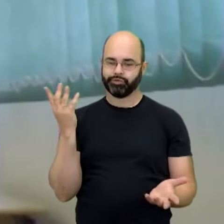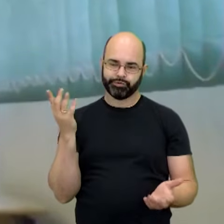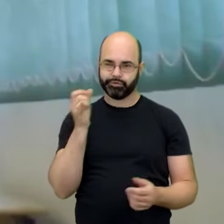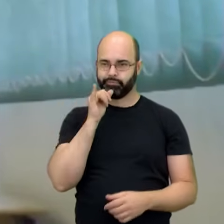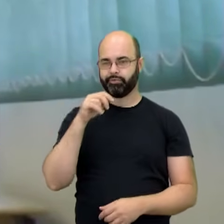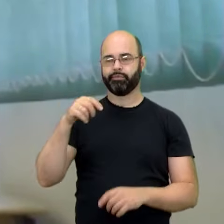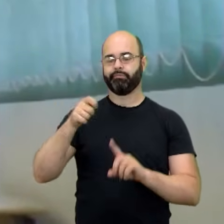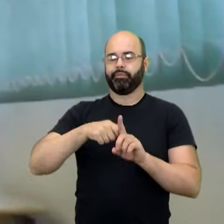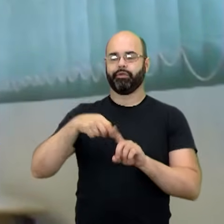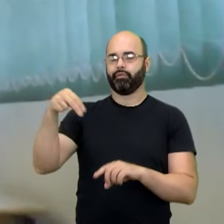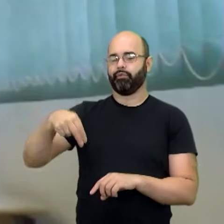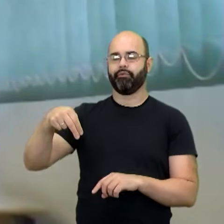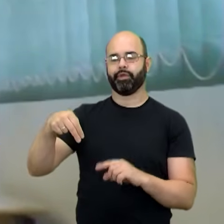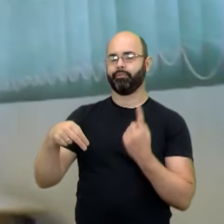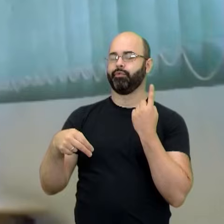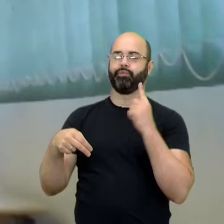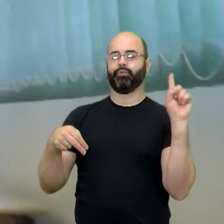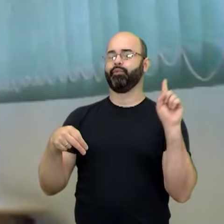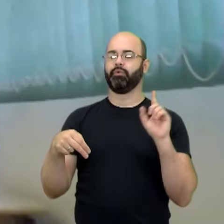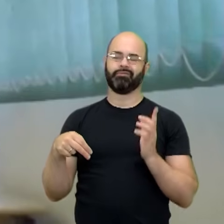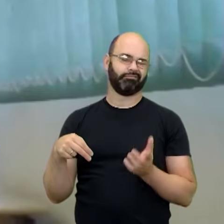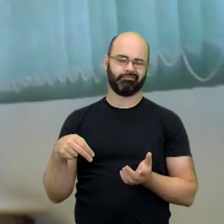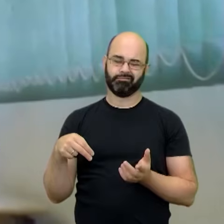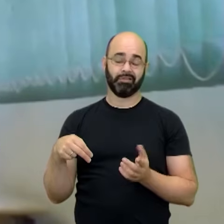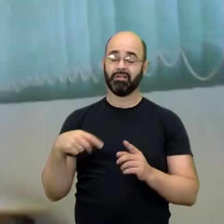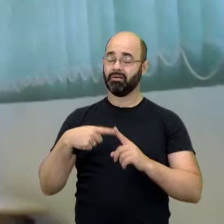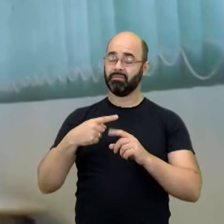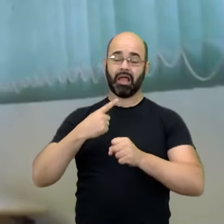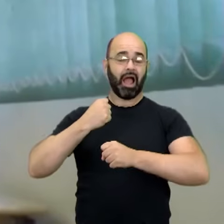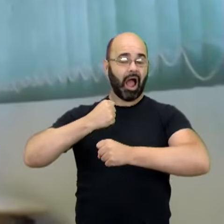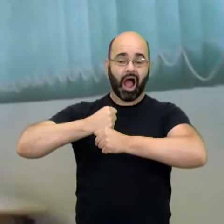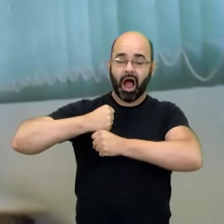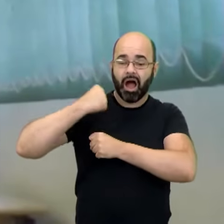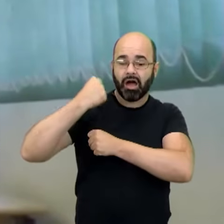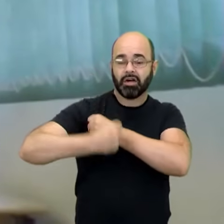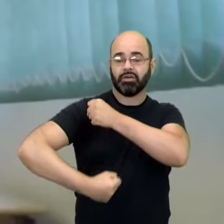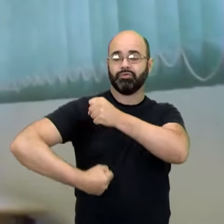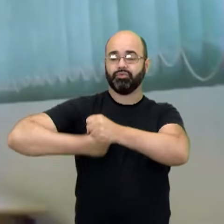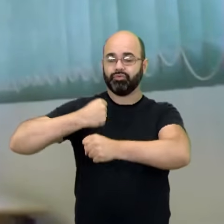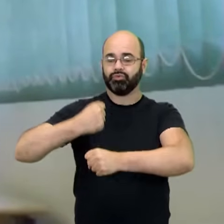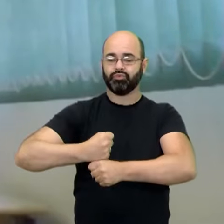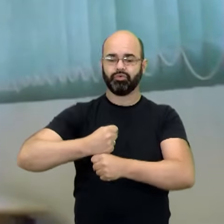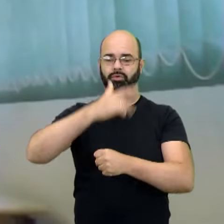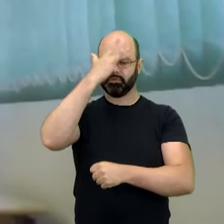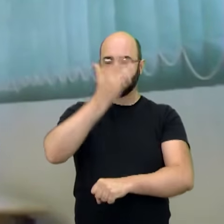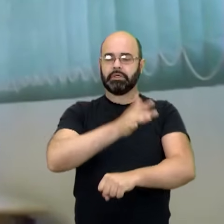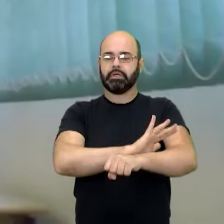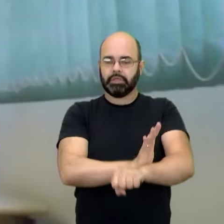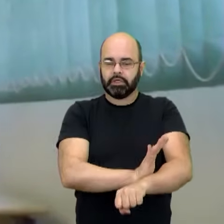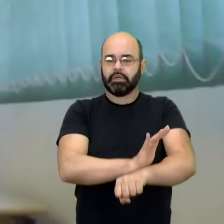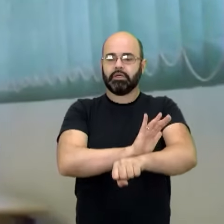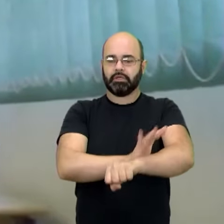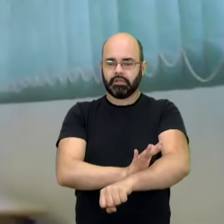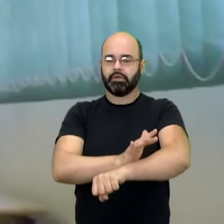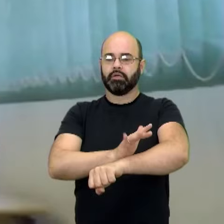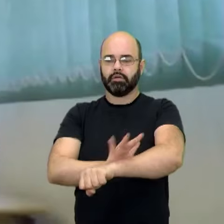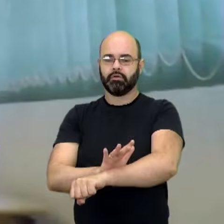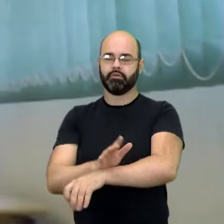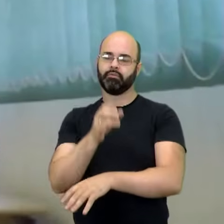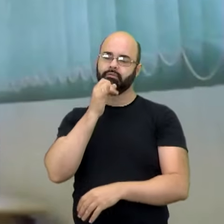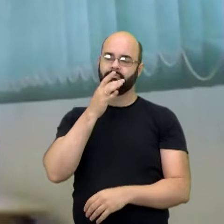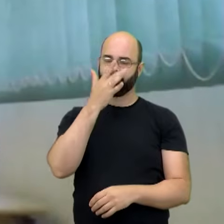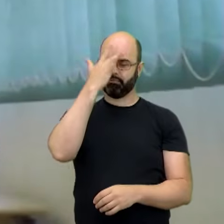no ano inteiro, porque no ano inteiro acontecem atos racistas, expressões, isso machuca muito. Eu, como uma pessoa parda, já